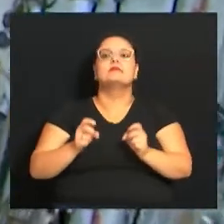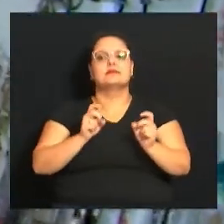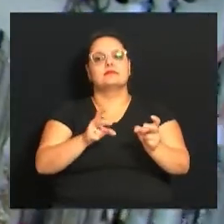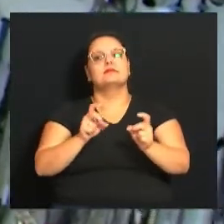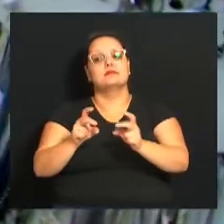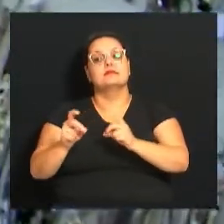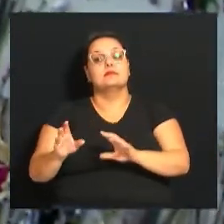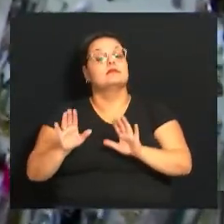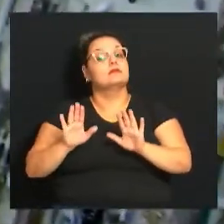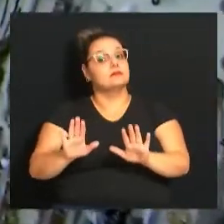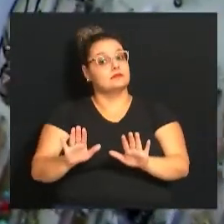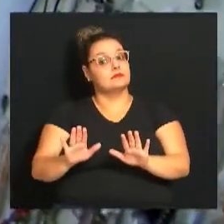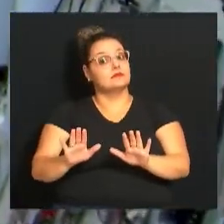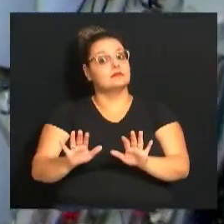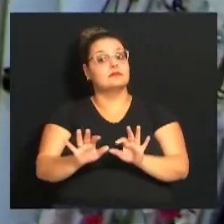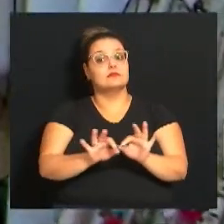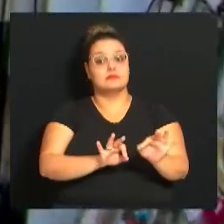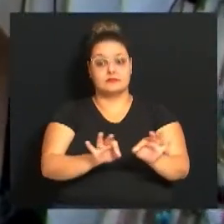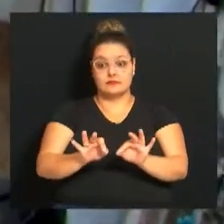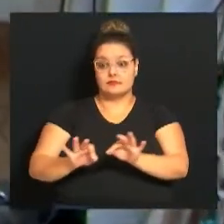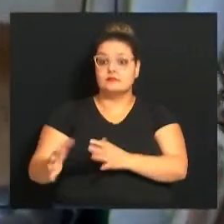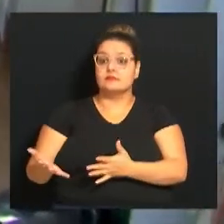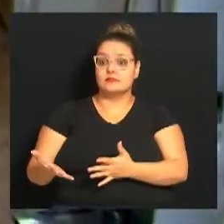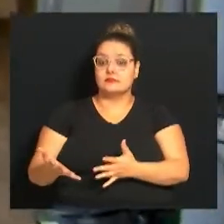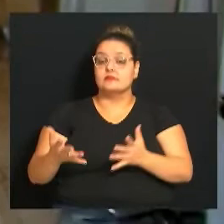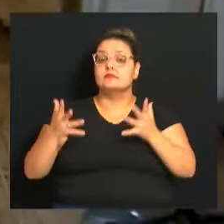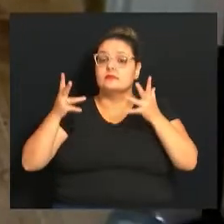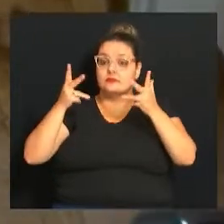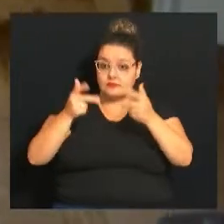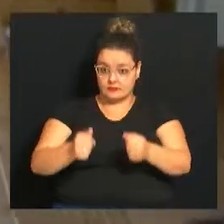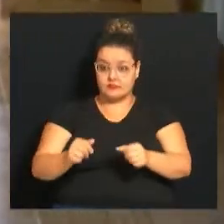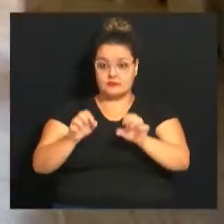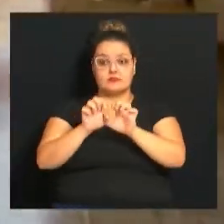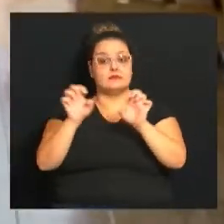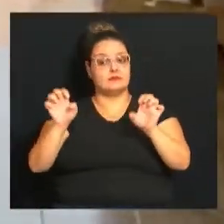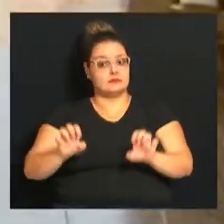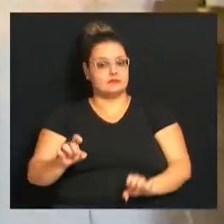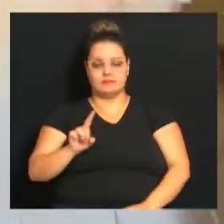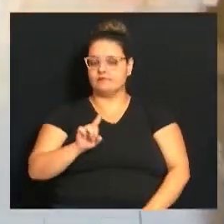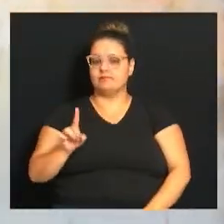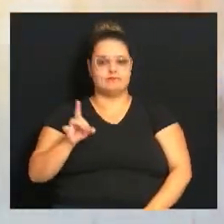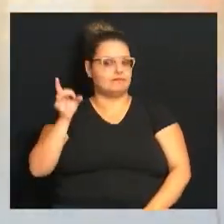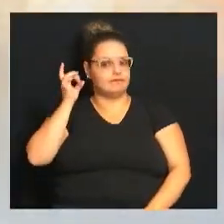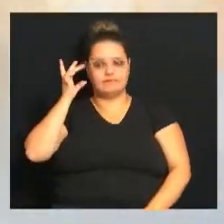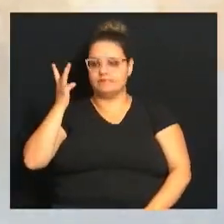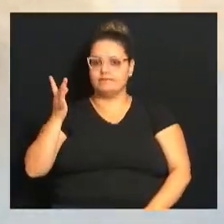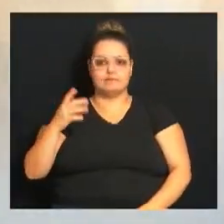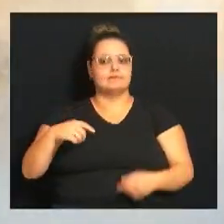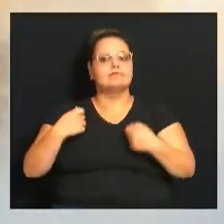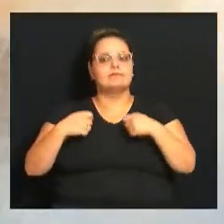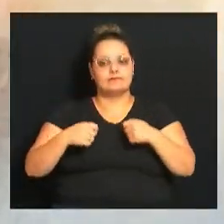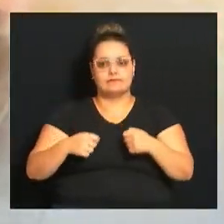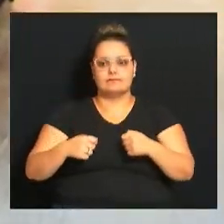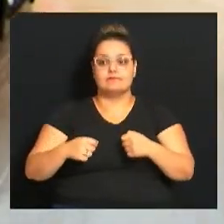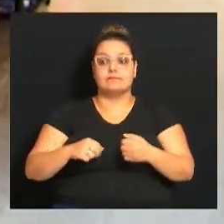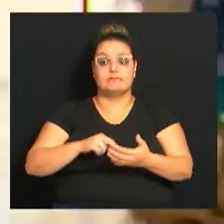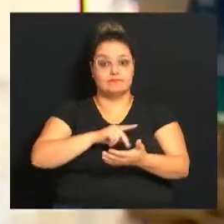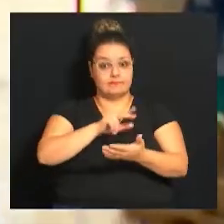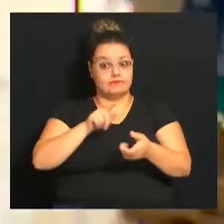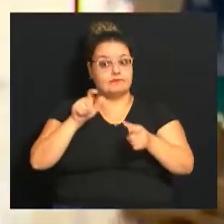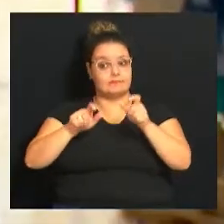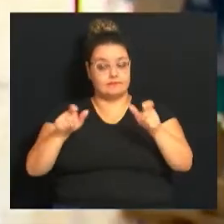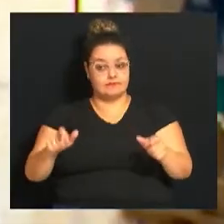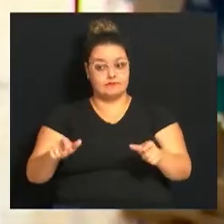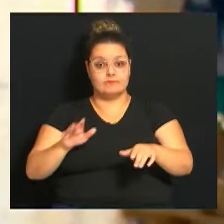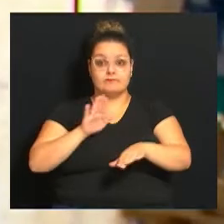Mas para manter a organização de toda essa estrutura não é fácil. Precisa de muita gente para ajudar. Como